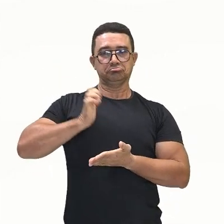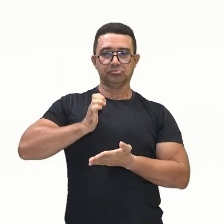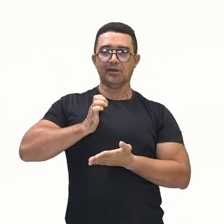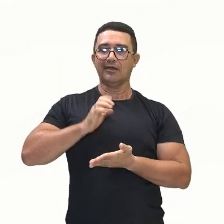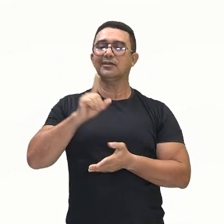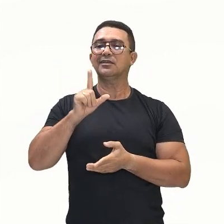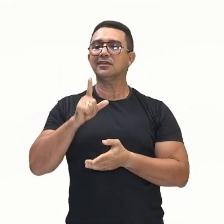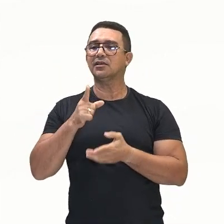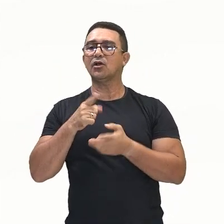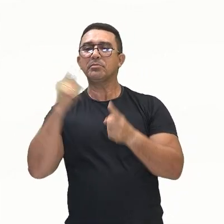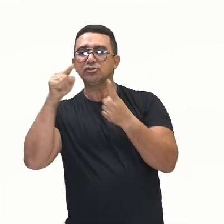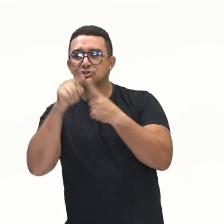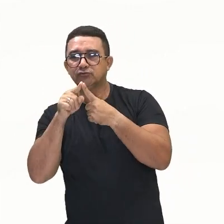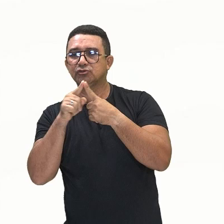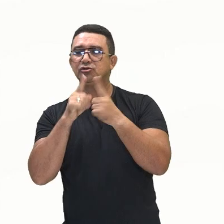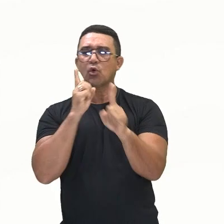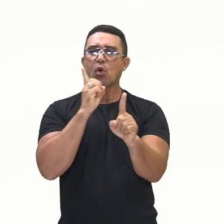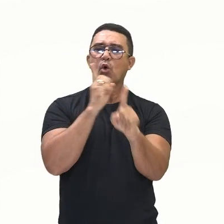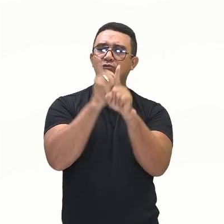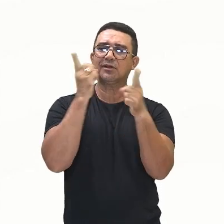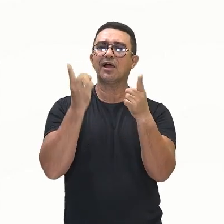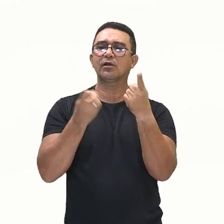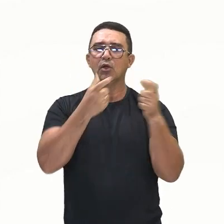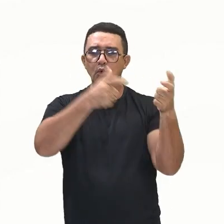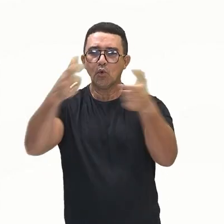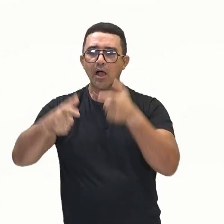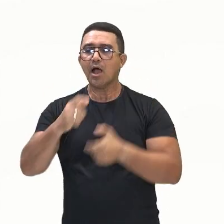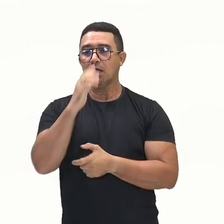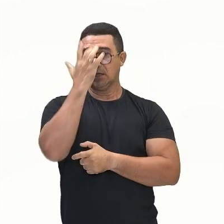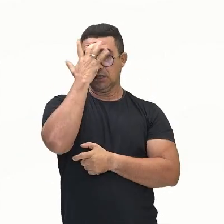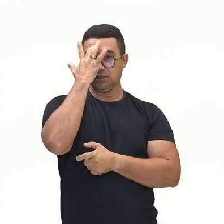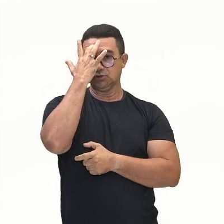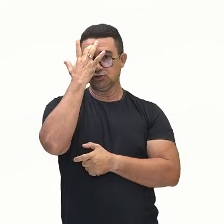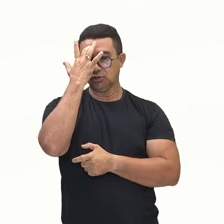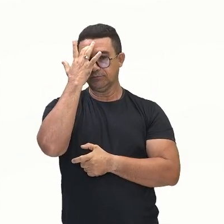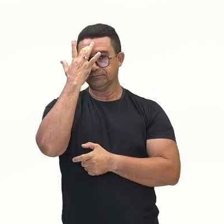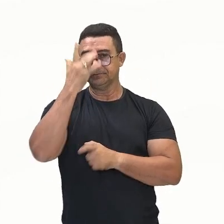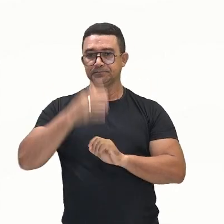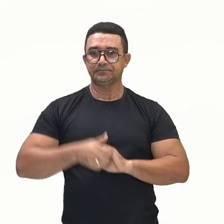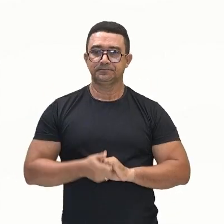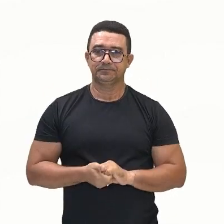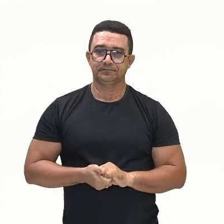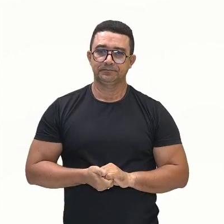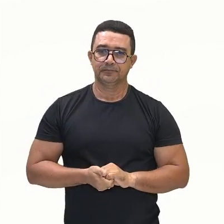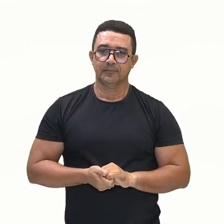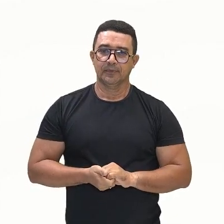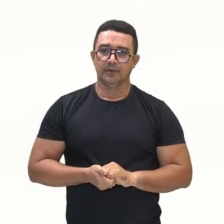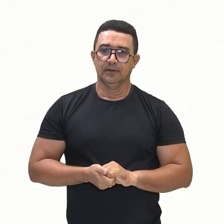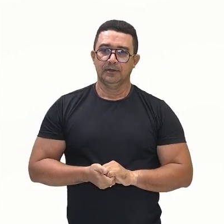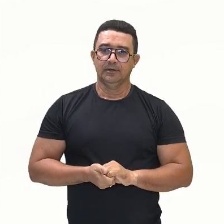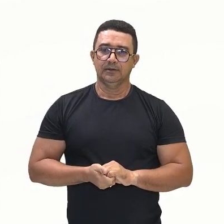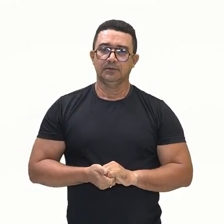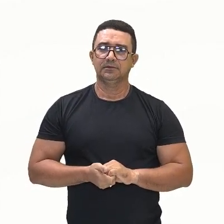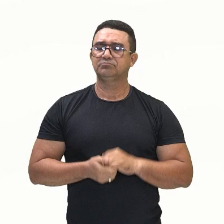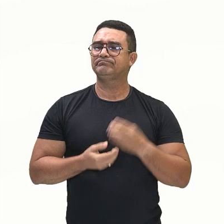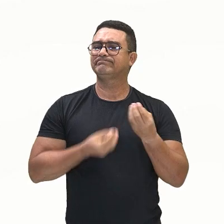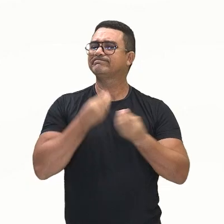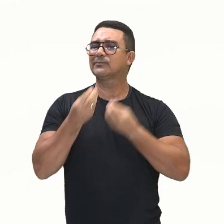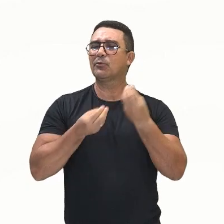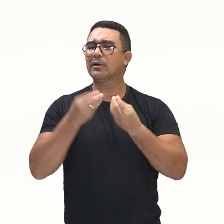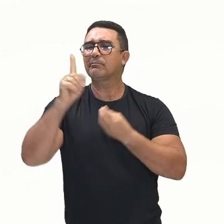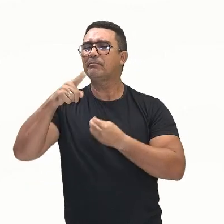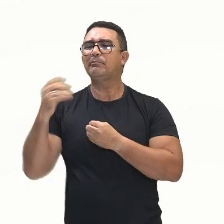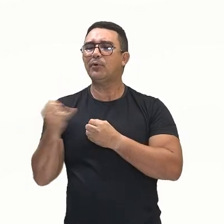e acabar chegando para buscar as especiarias e chegar em nosso território, certo? O que é importante